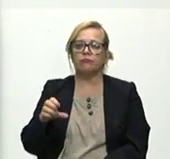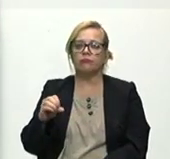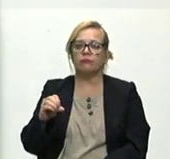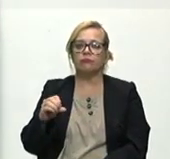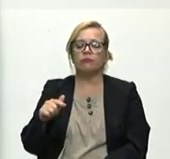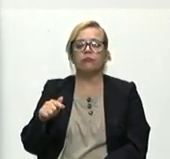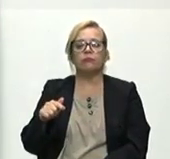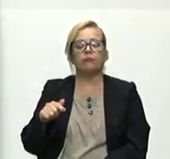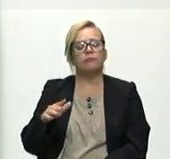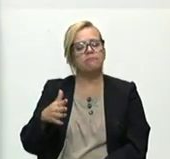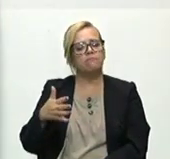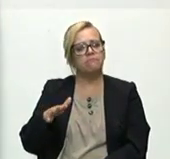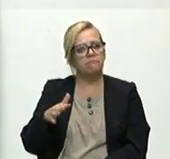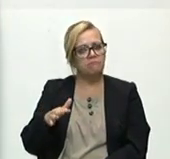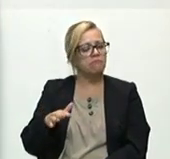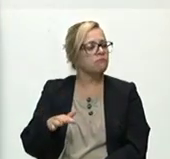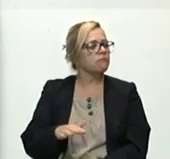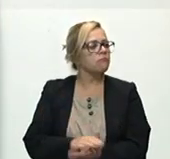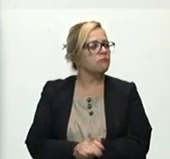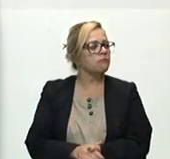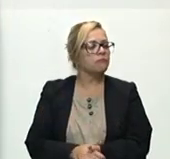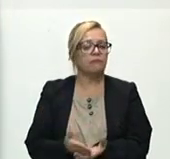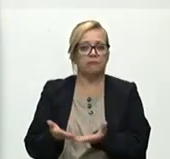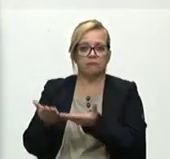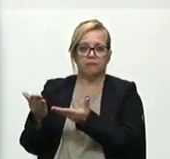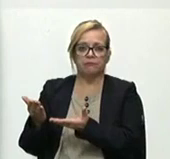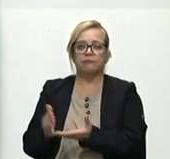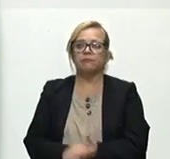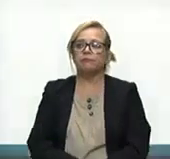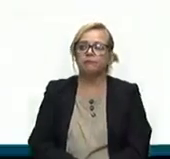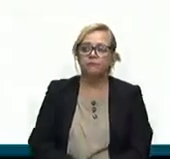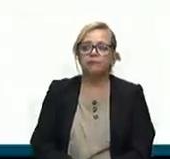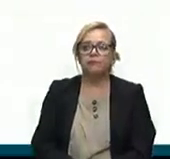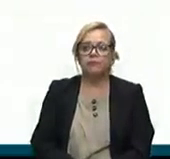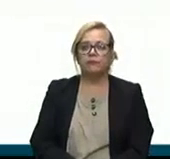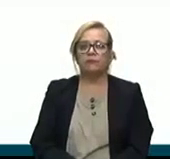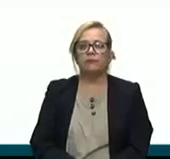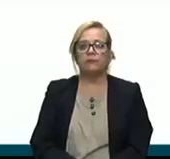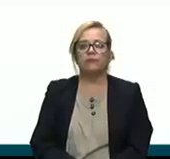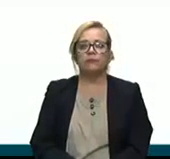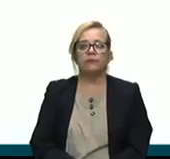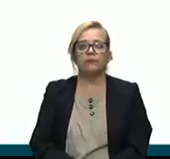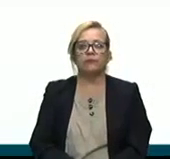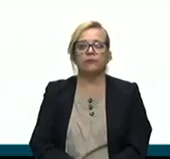0,707 aproximadamente. Acompanhe no quadro novamente.